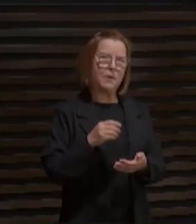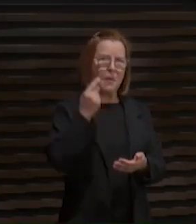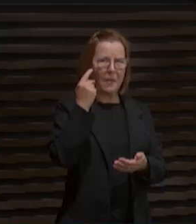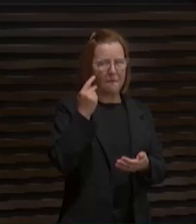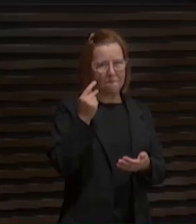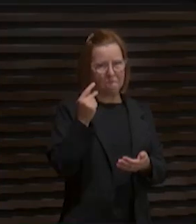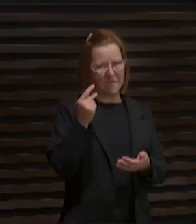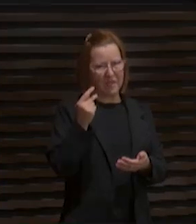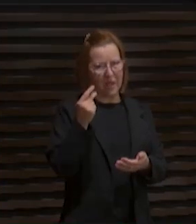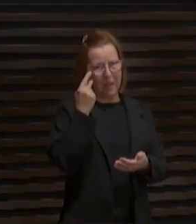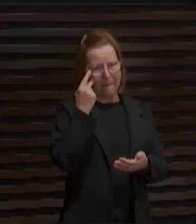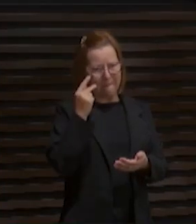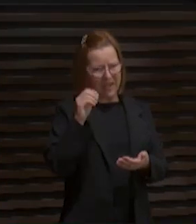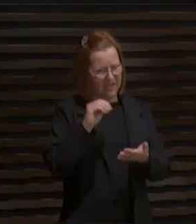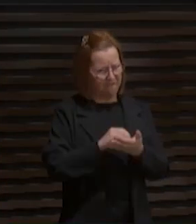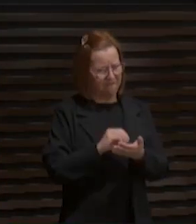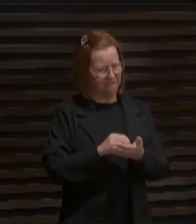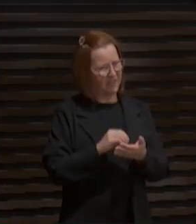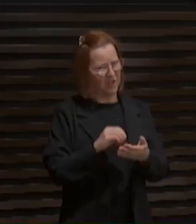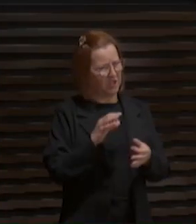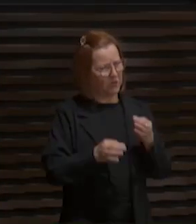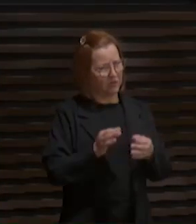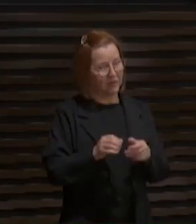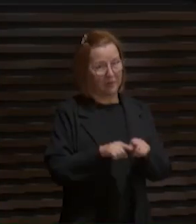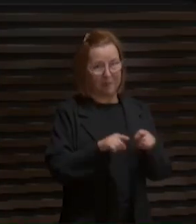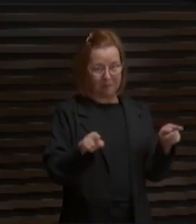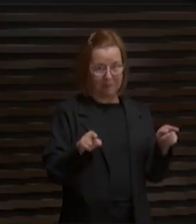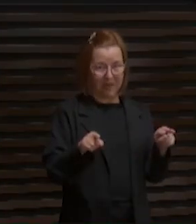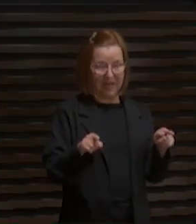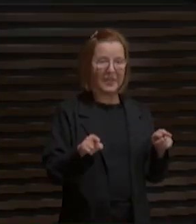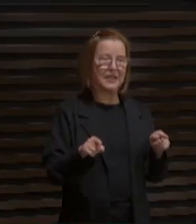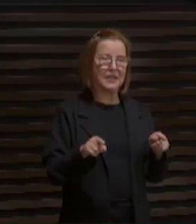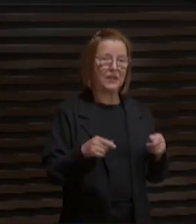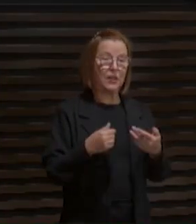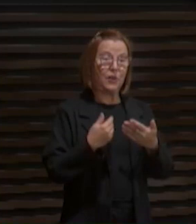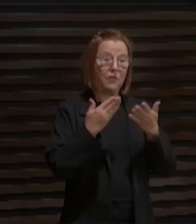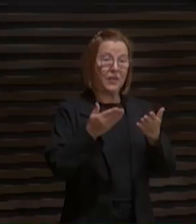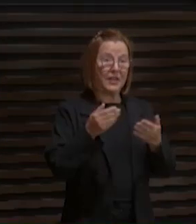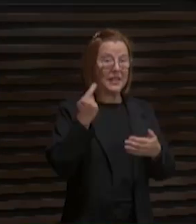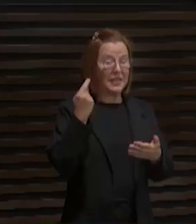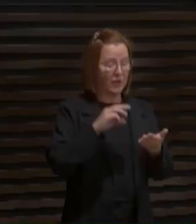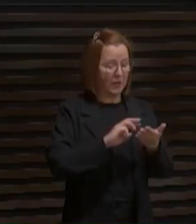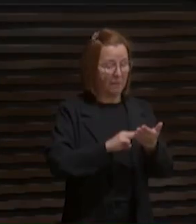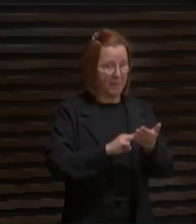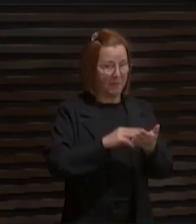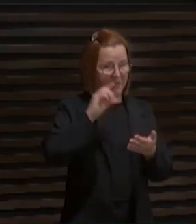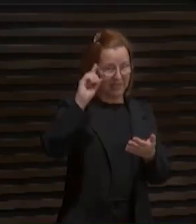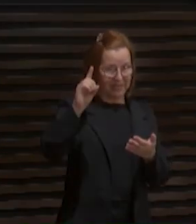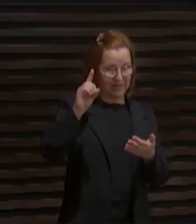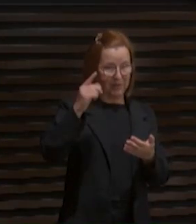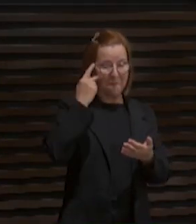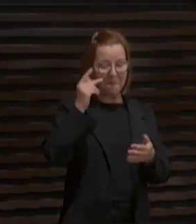pessoas que passaram da morte para a vida, ofereçam a si mesmos a Deus e ofereçam os seus membros a Deus como instrumentos de